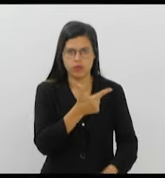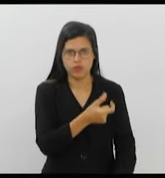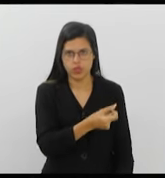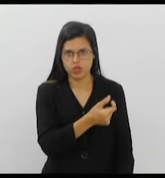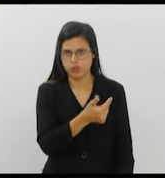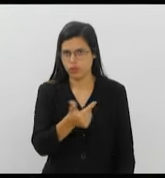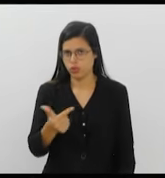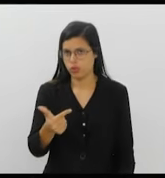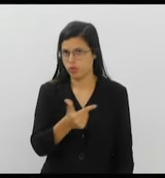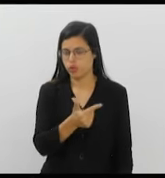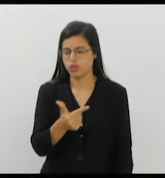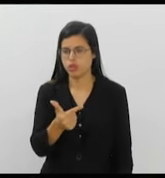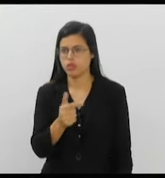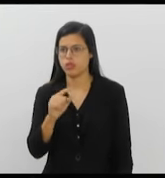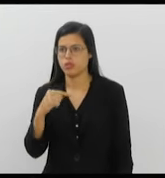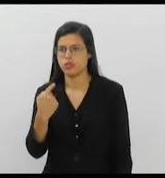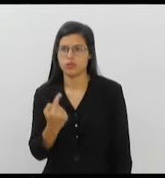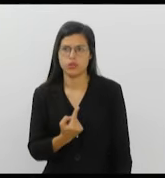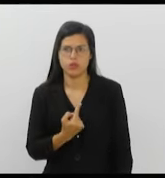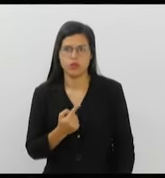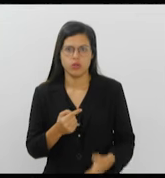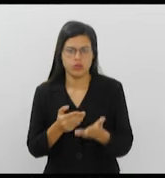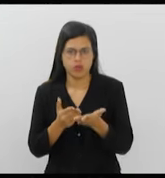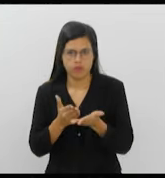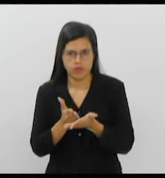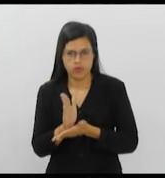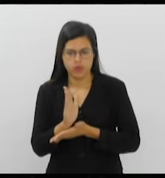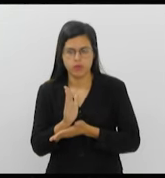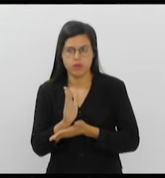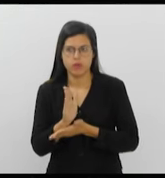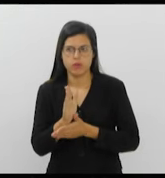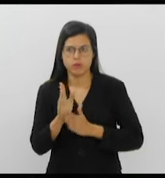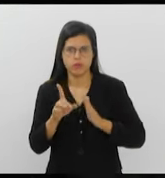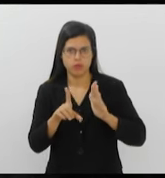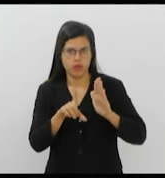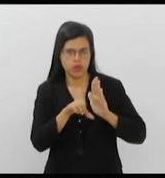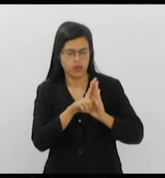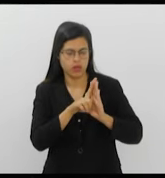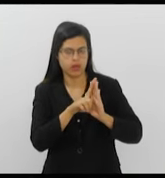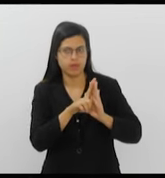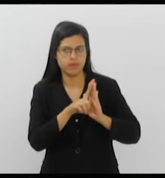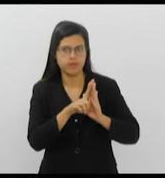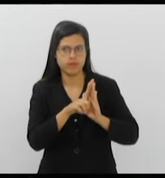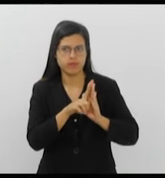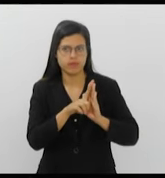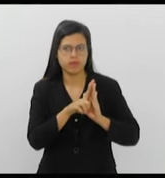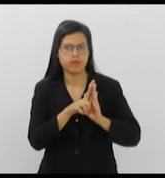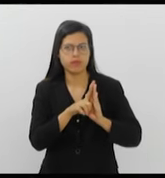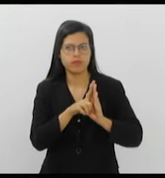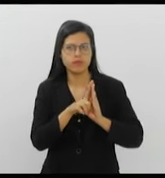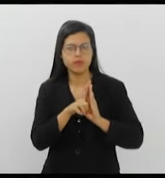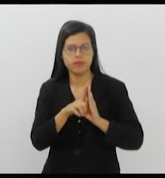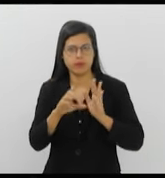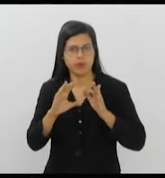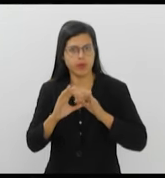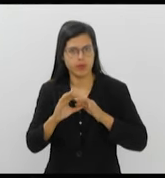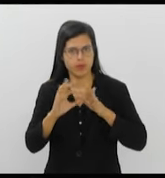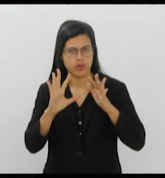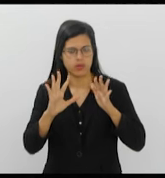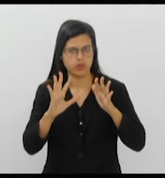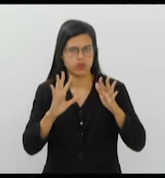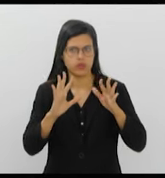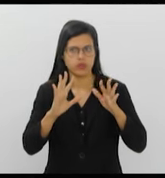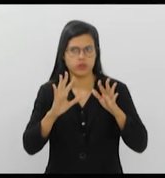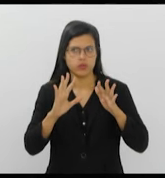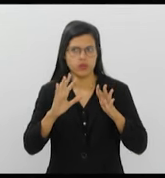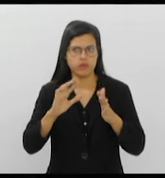2022 nós aprovamos uma lei que permitiu que